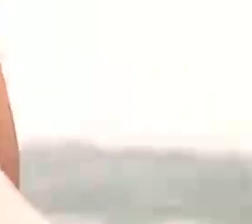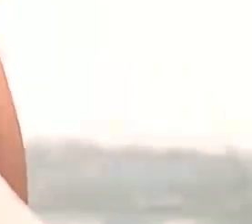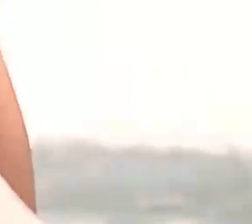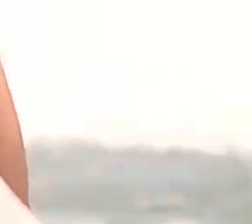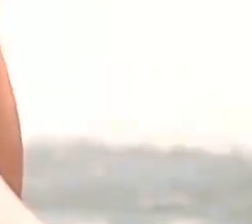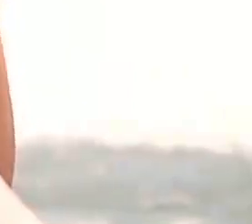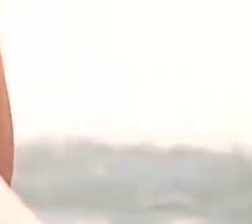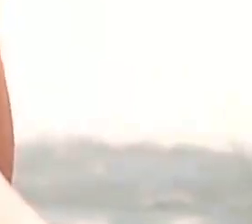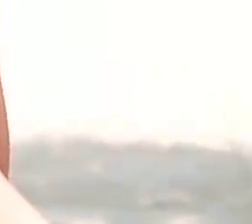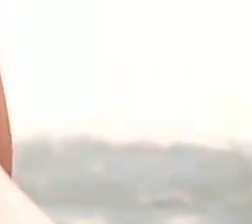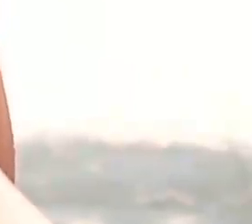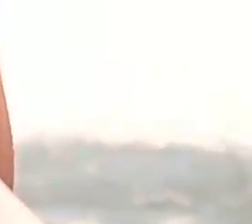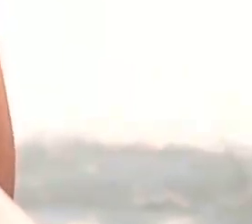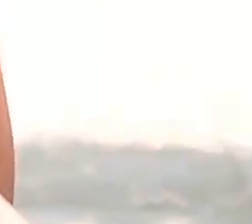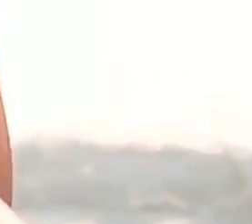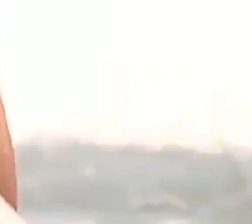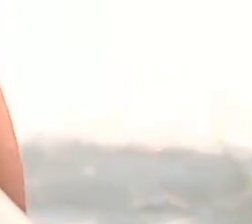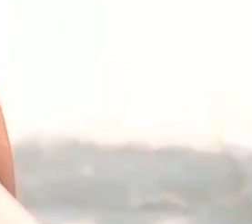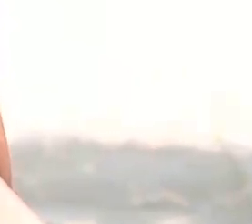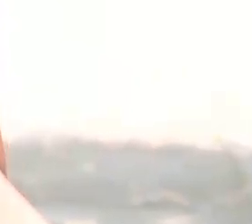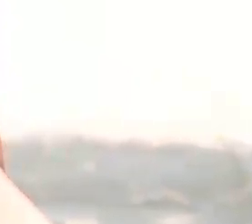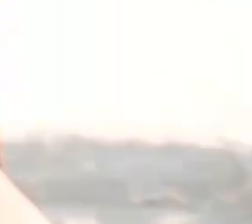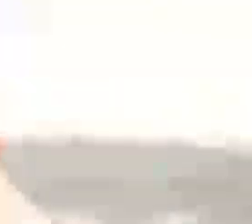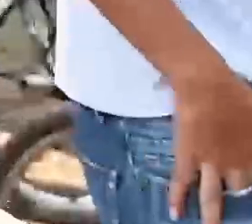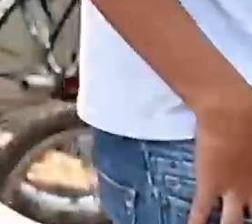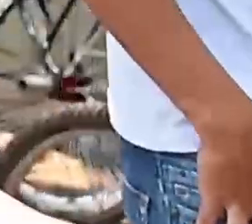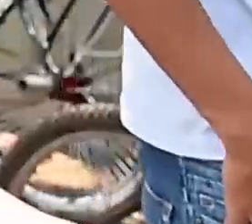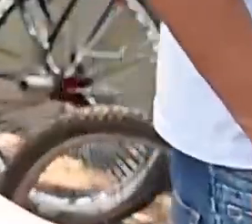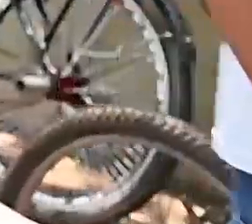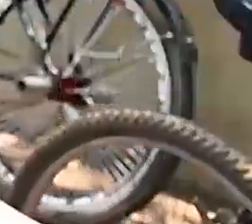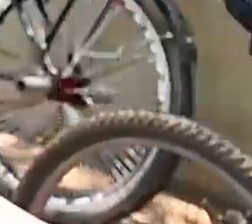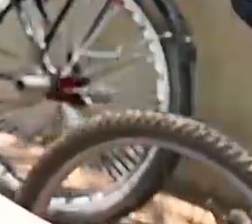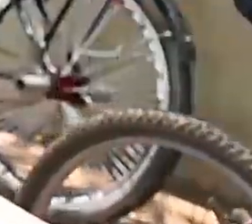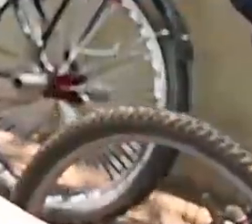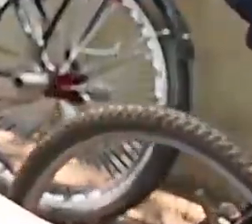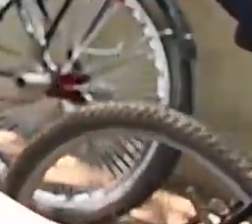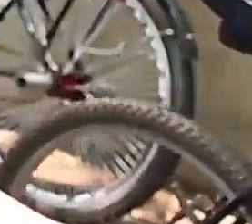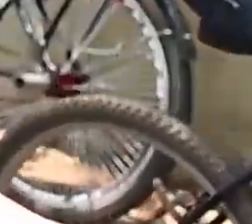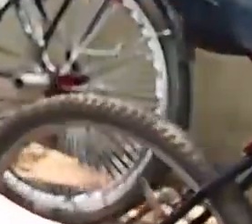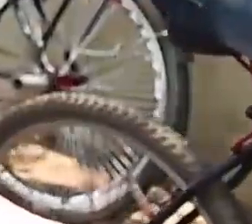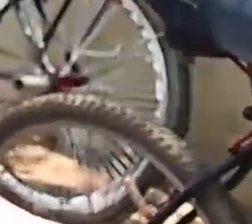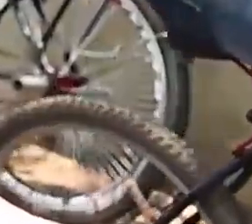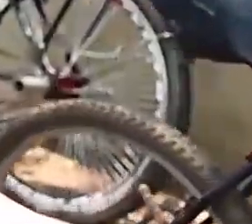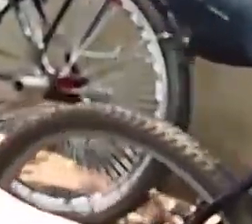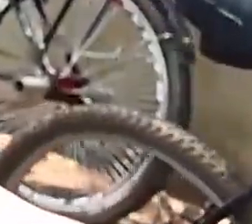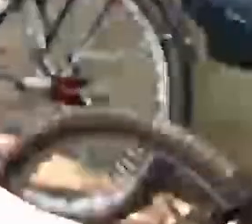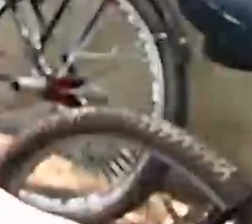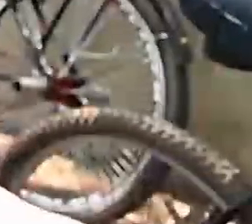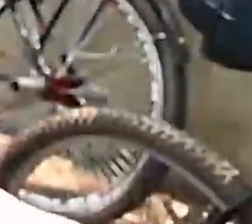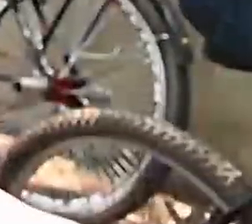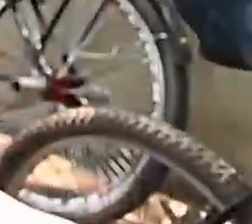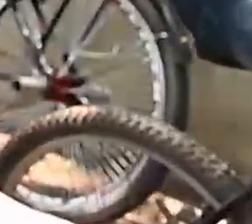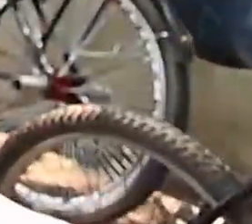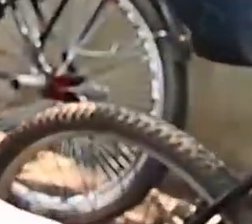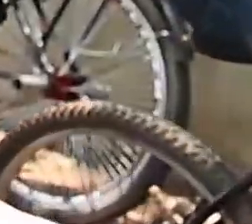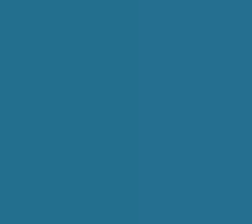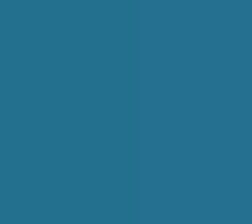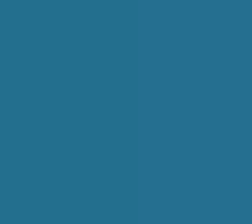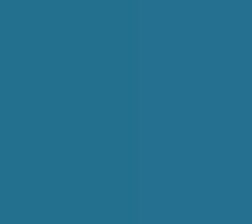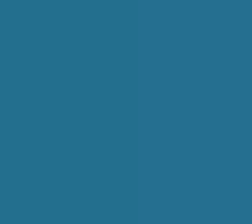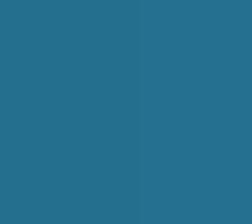bens e os serviços limitados e as vantagens ilimitadas. A economia é saber administrar o dinheiro, é